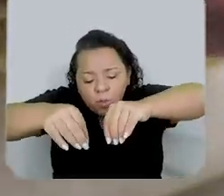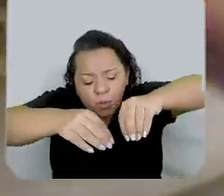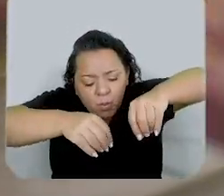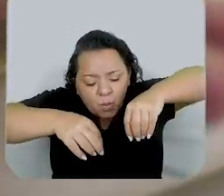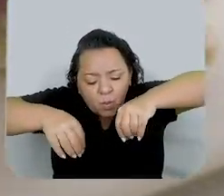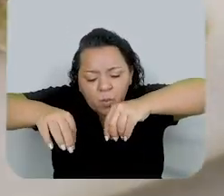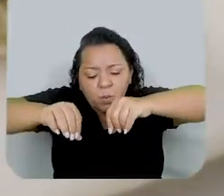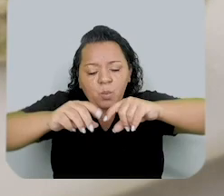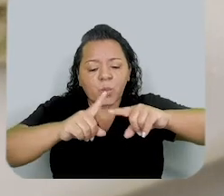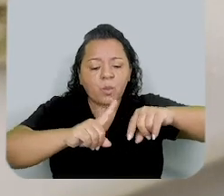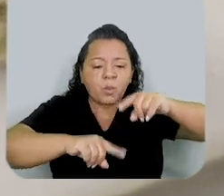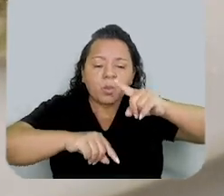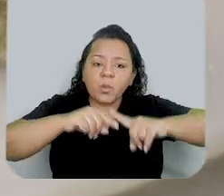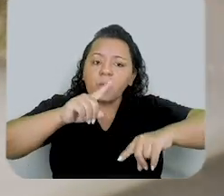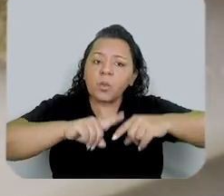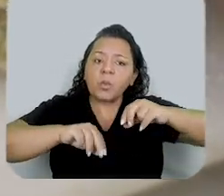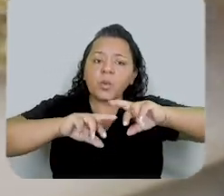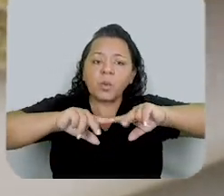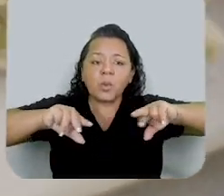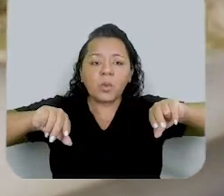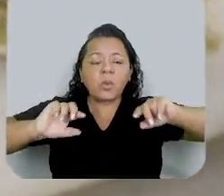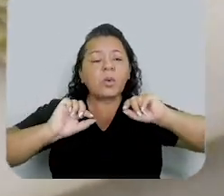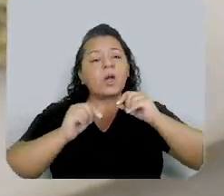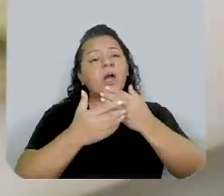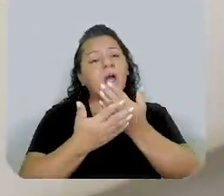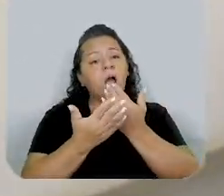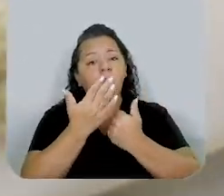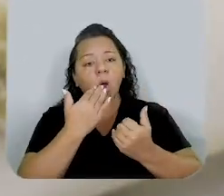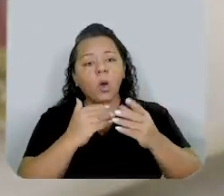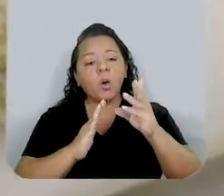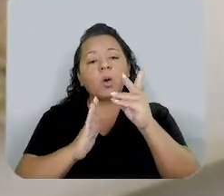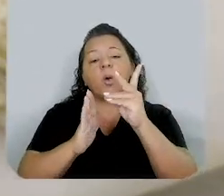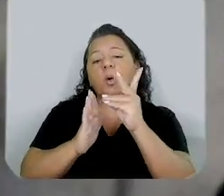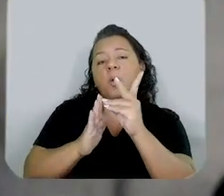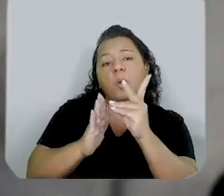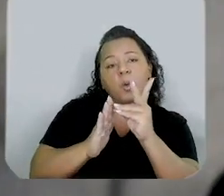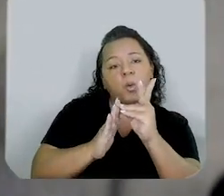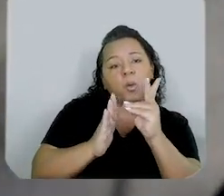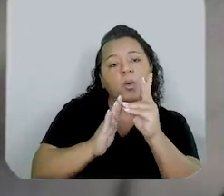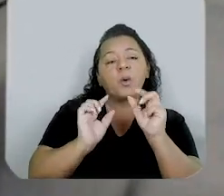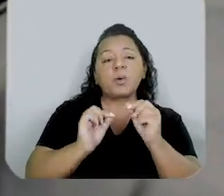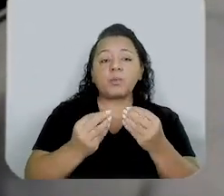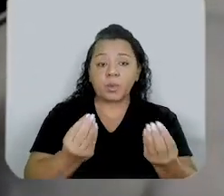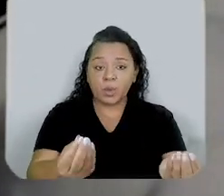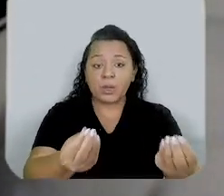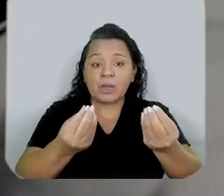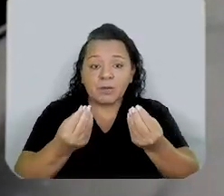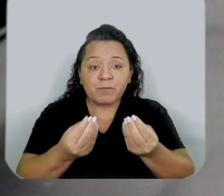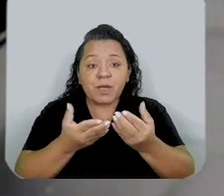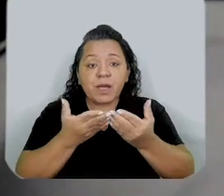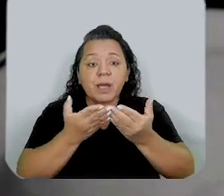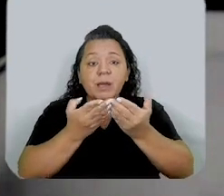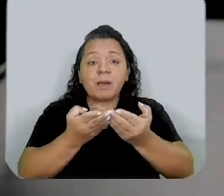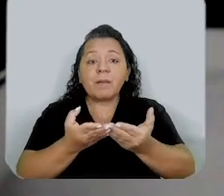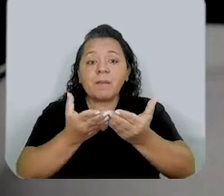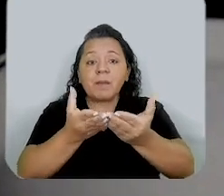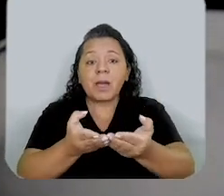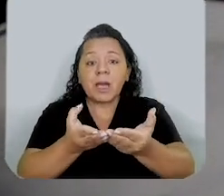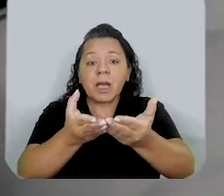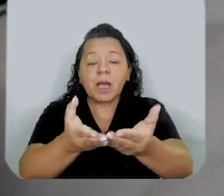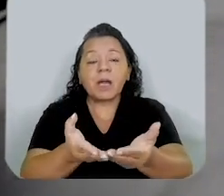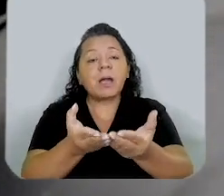Indígena, ela vem transportada em barco, né? E vem pelo rio, né? O